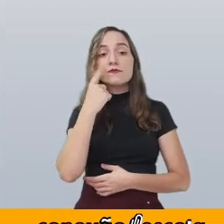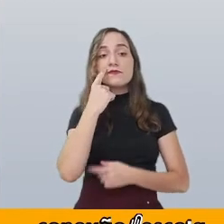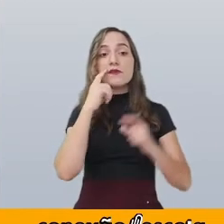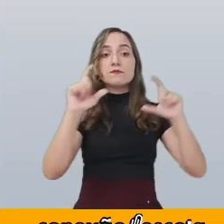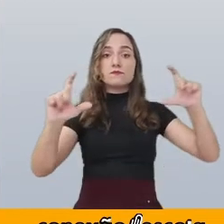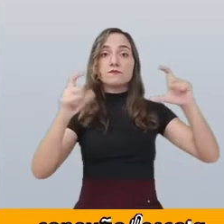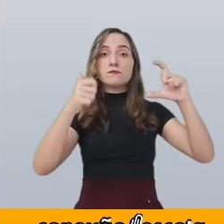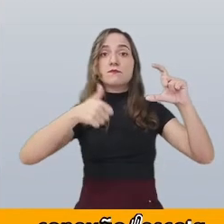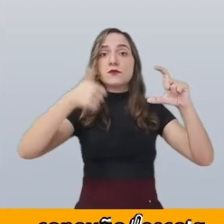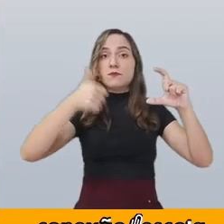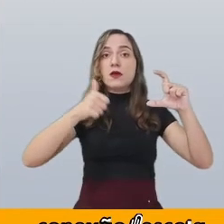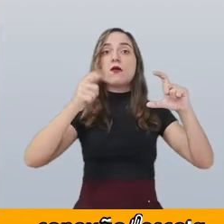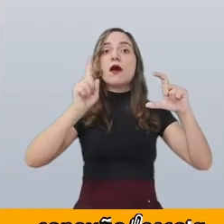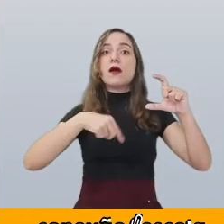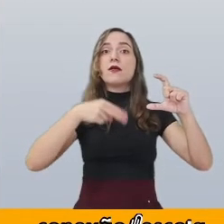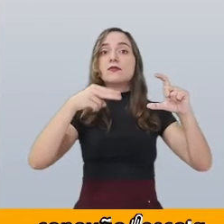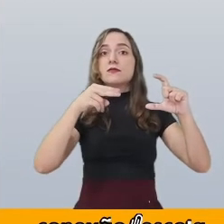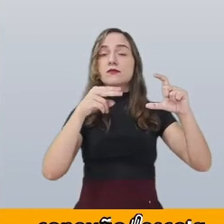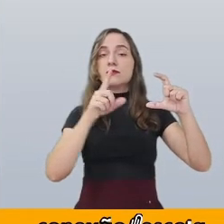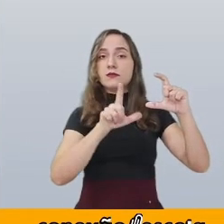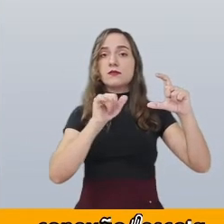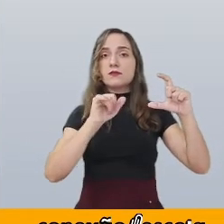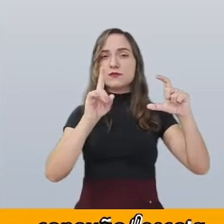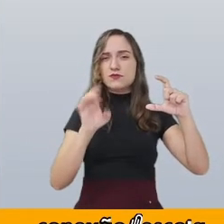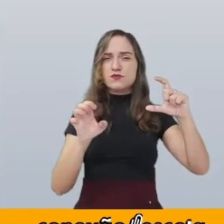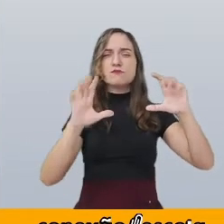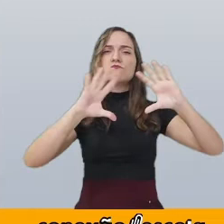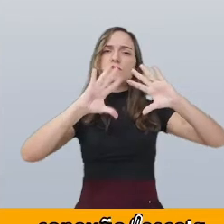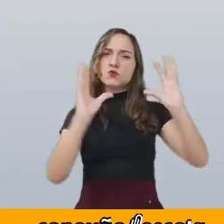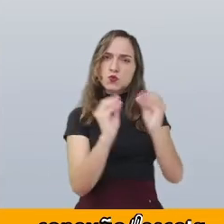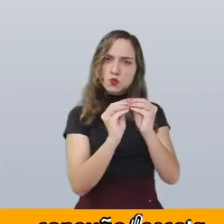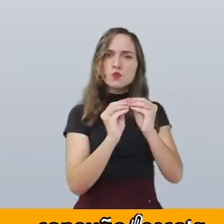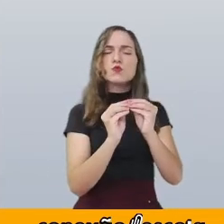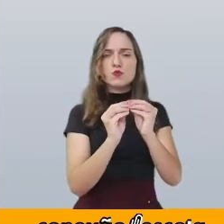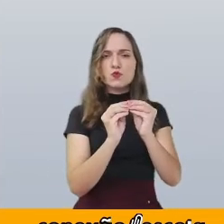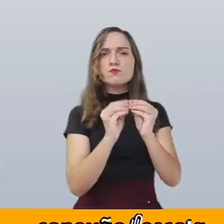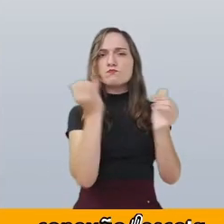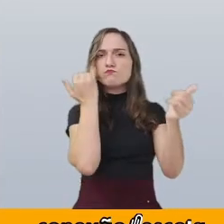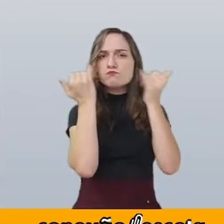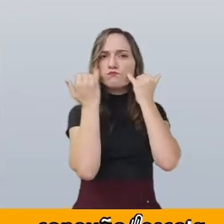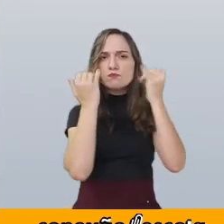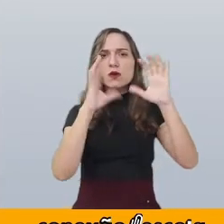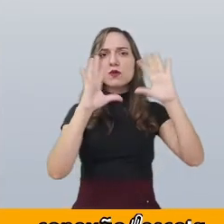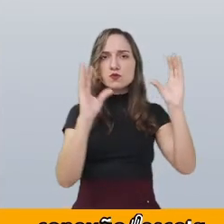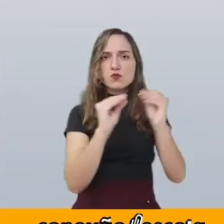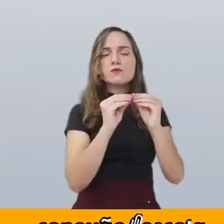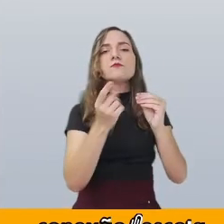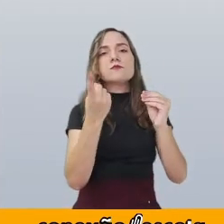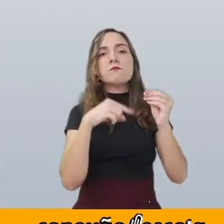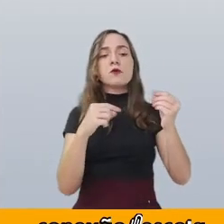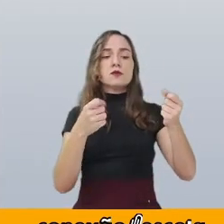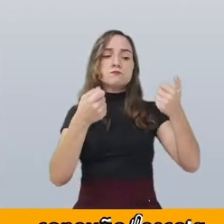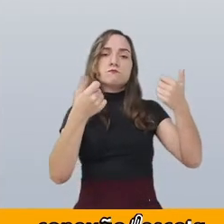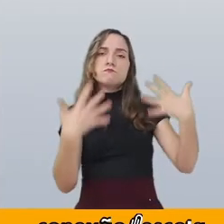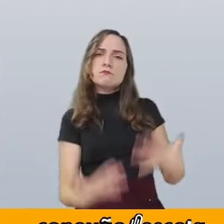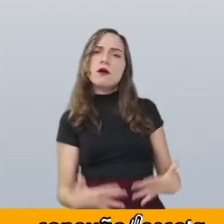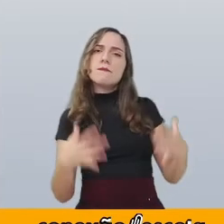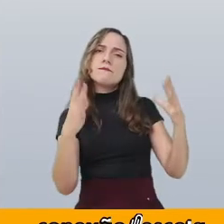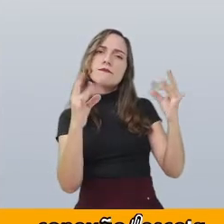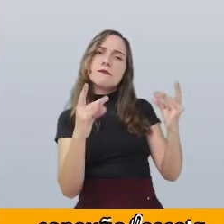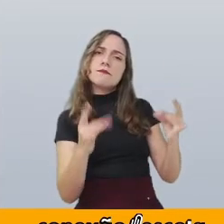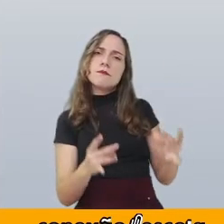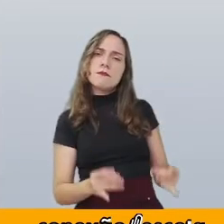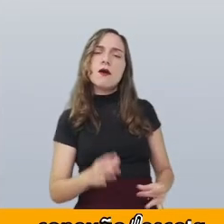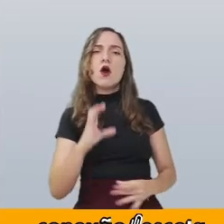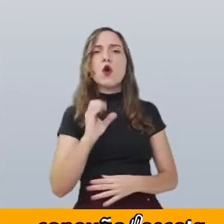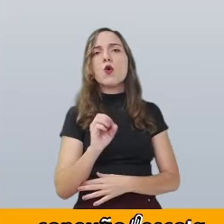lead, onde nós vamos ter o resumo da notícia e, posteriormente, o